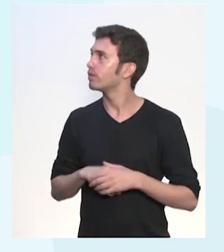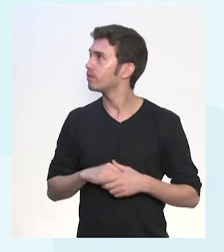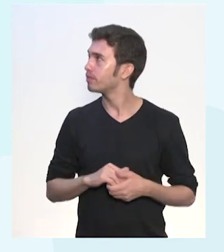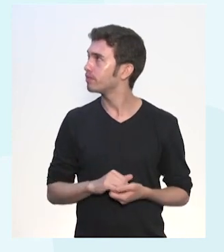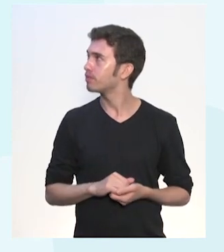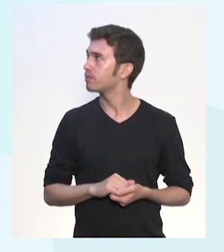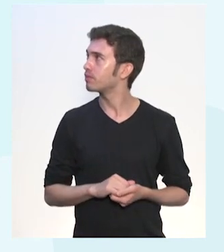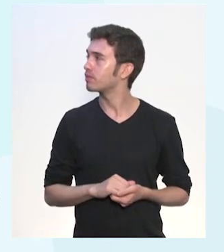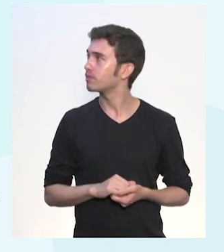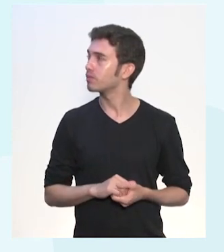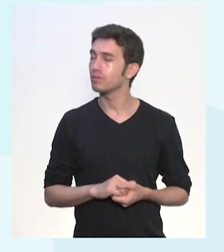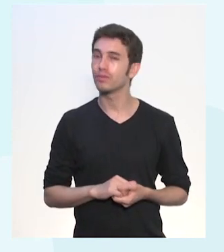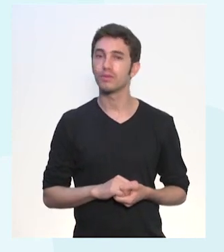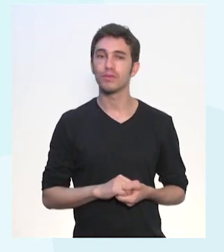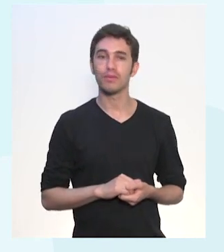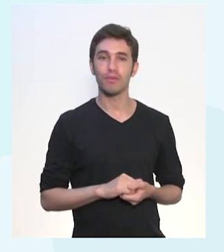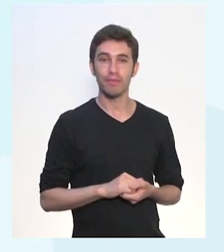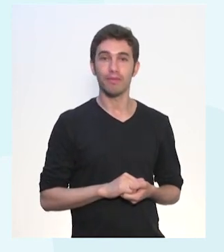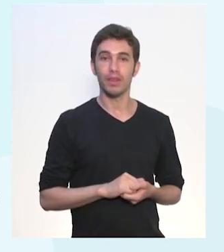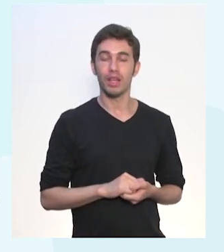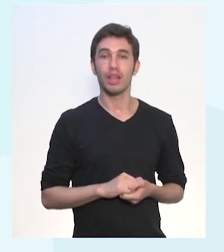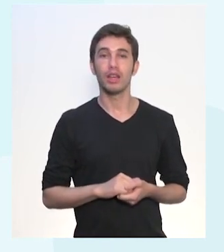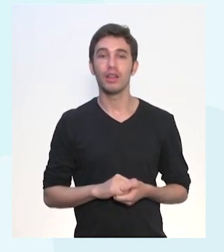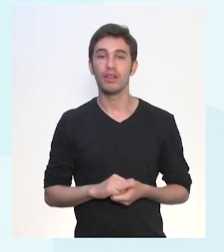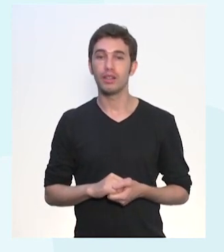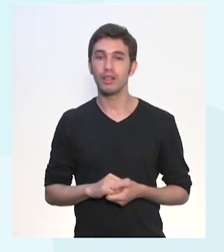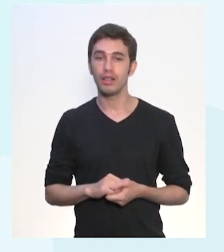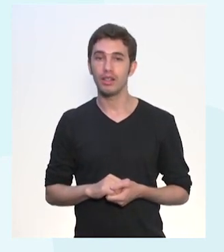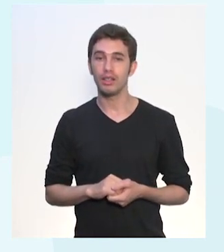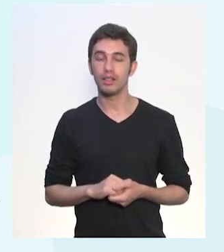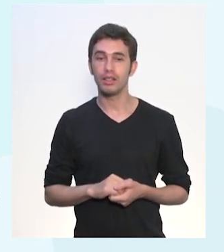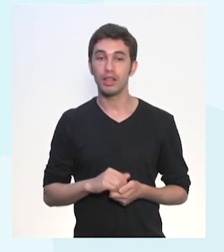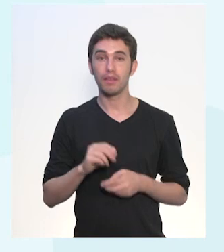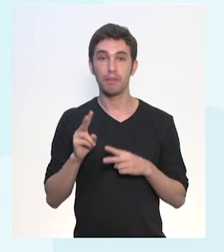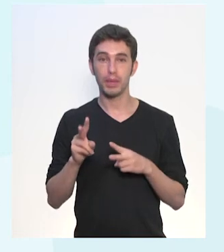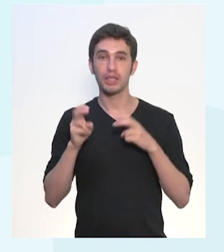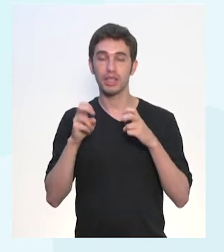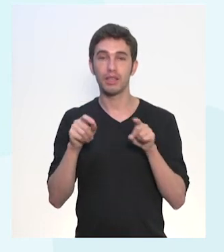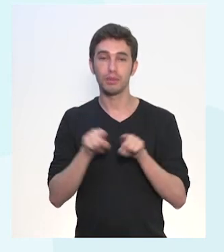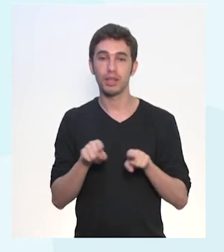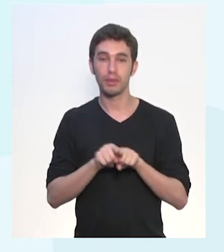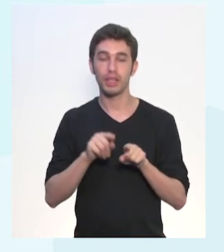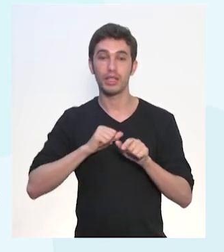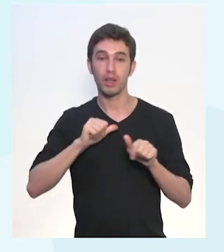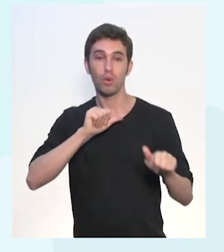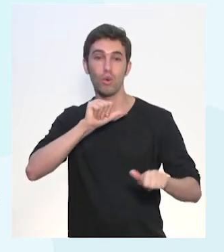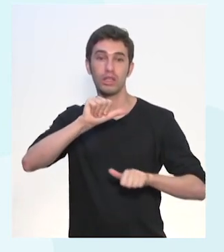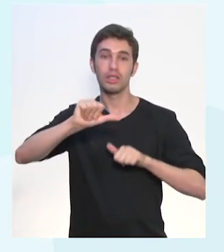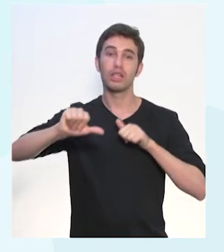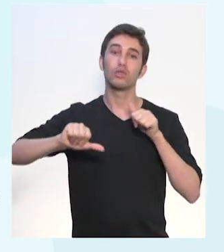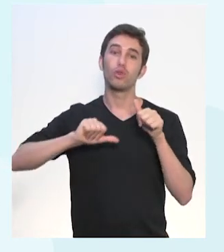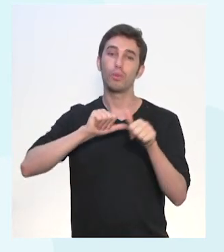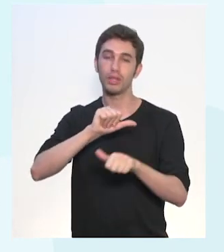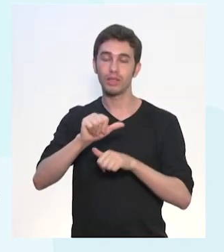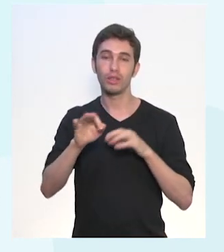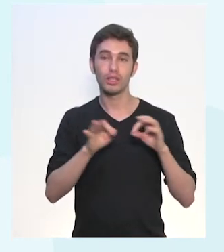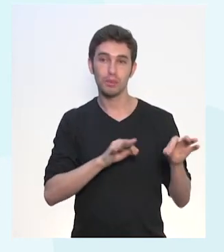do Reino Unido, né, na Inglaterra, principalmente, e a gente vai ver que há uma transformação desse processo